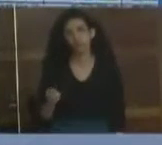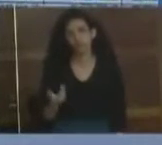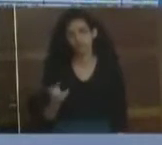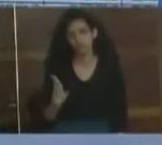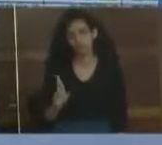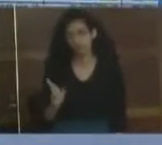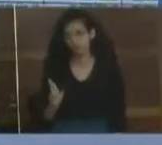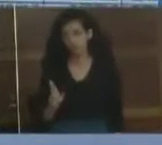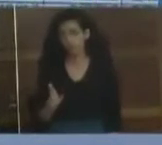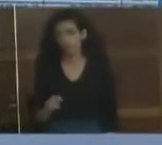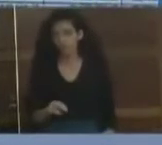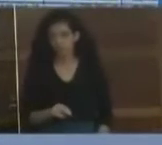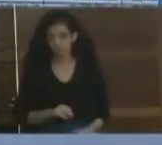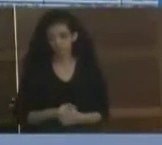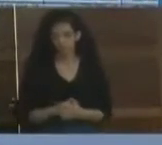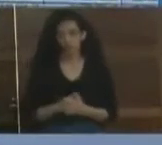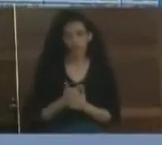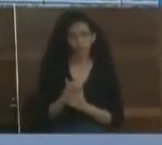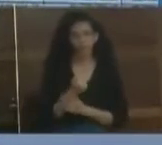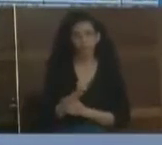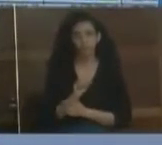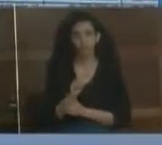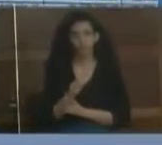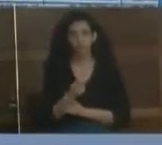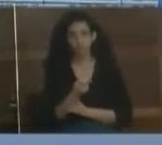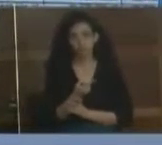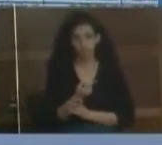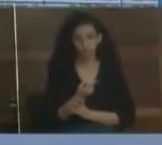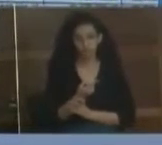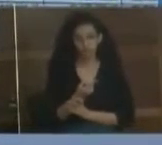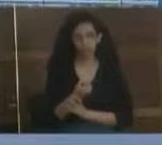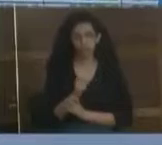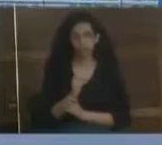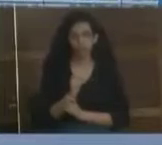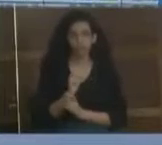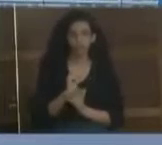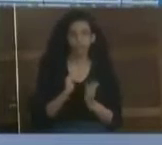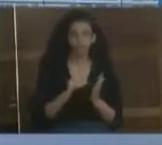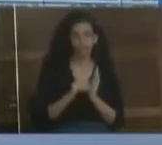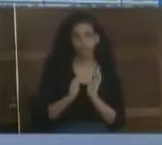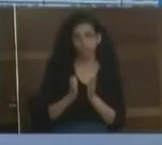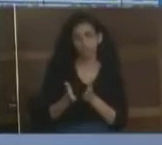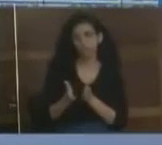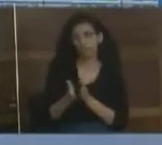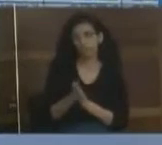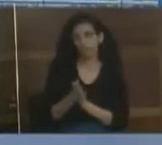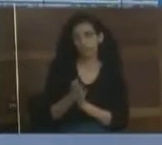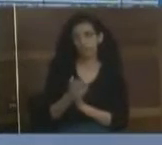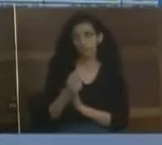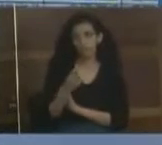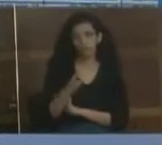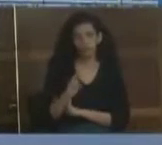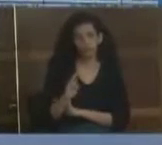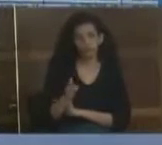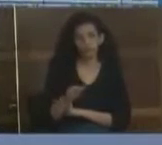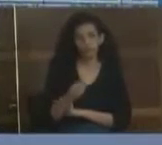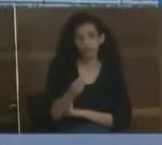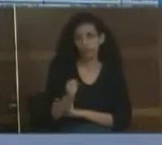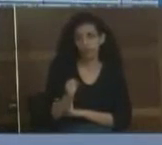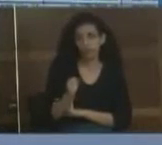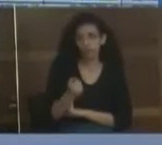no terceiro quadrimestre de 7.276 reais despesas empenhadas até o 3º quadrimestre de 3